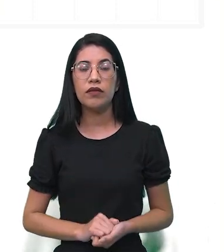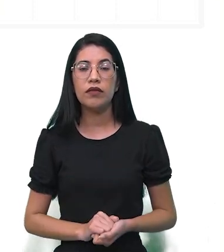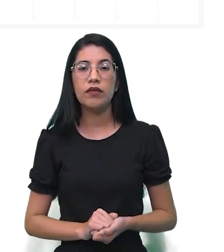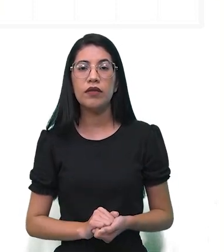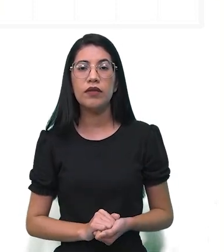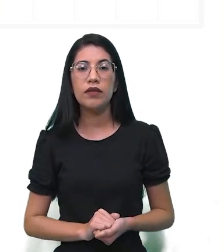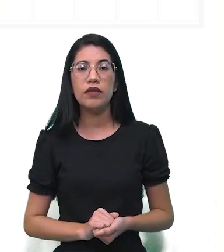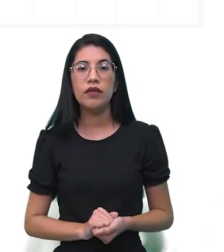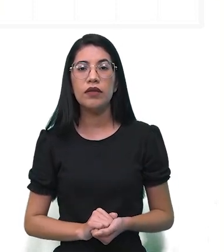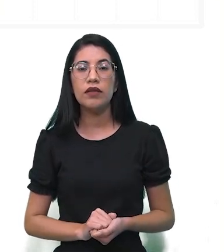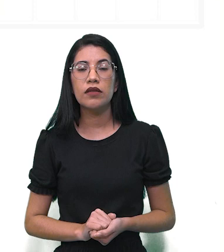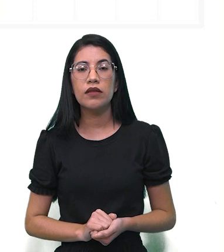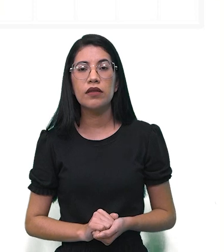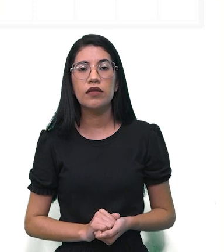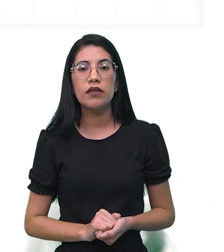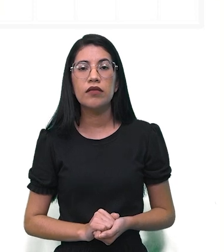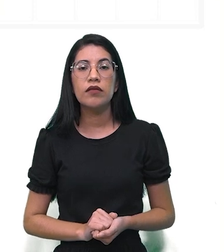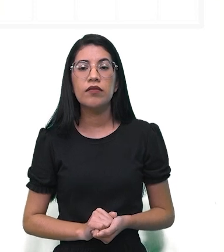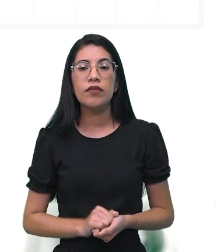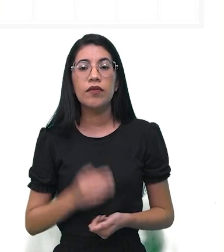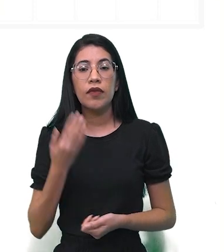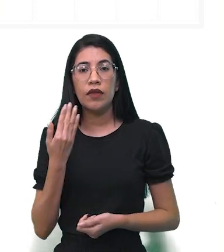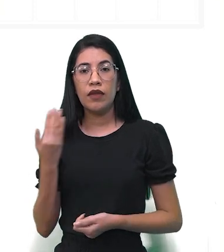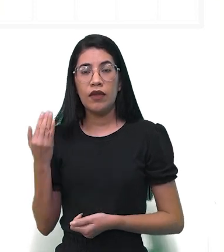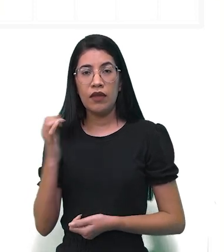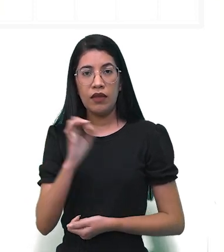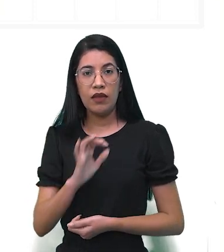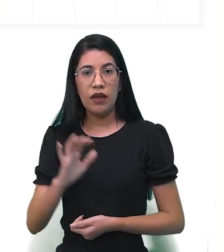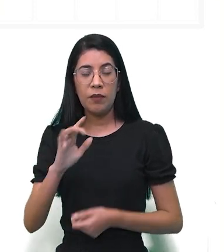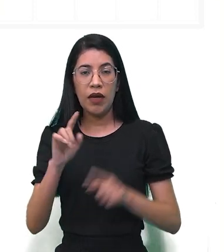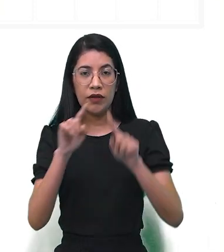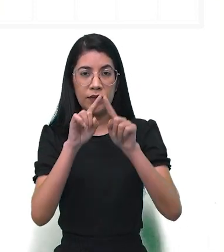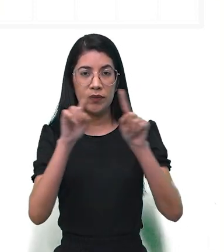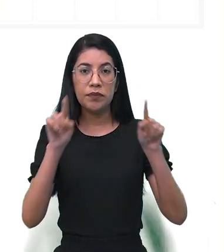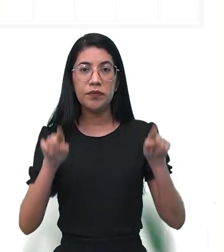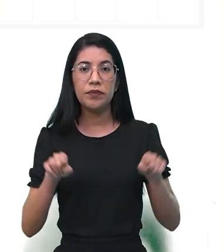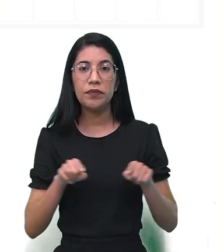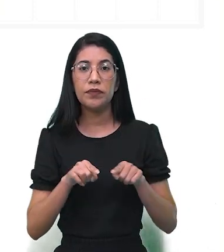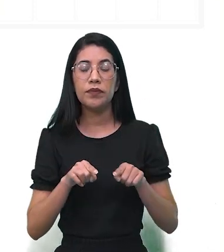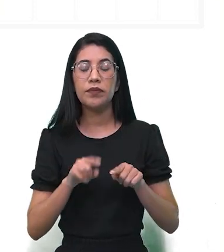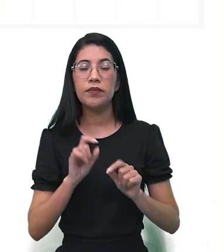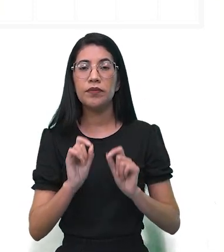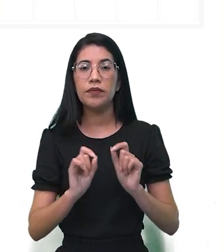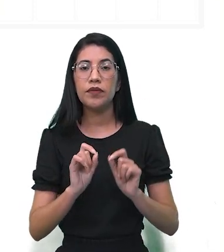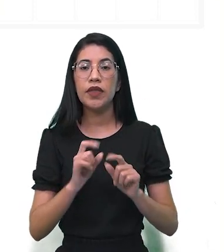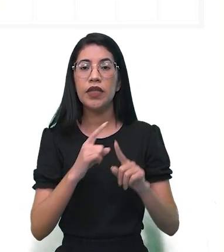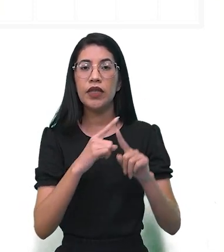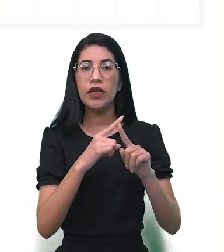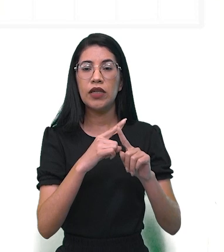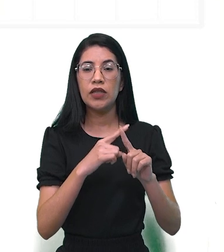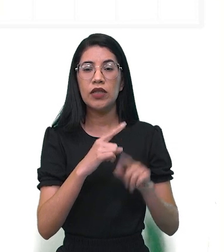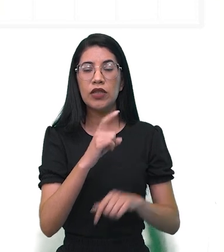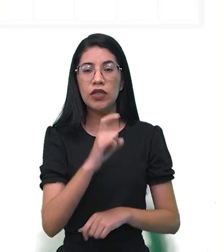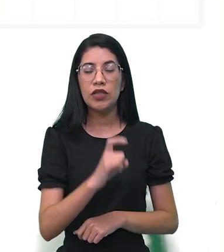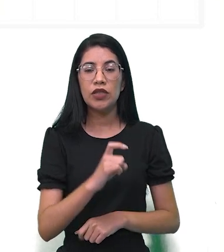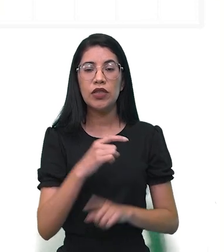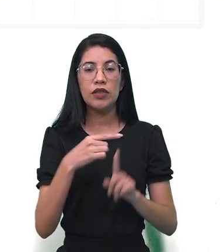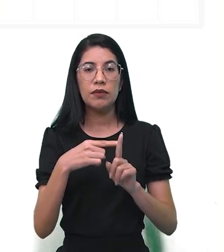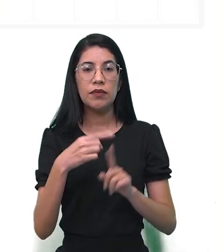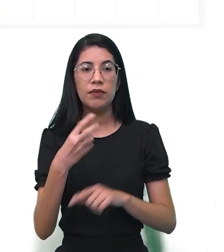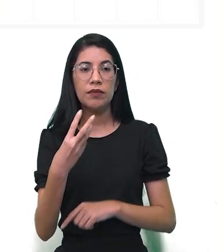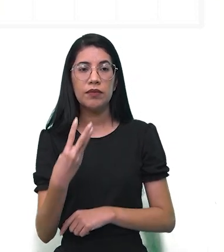tem um quadrado, esse quadrado ele tem x mais